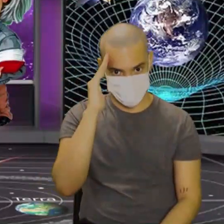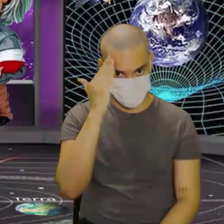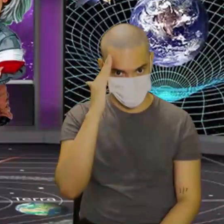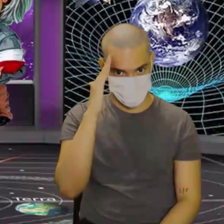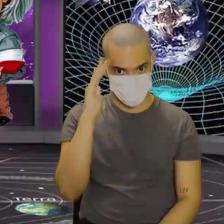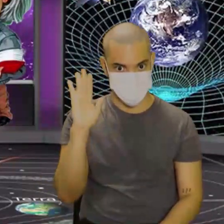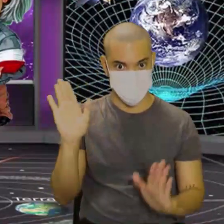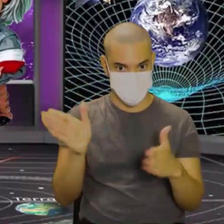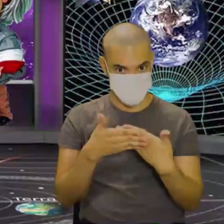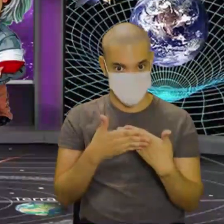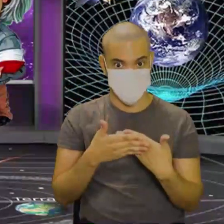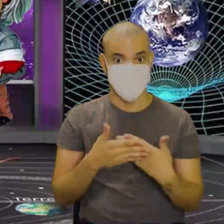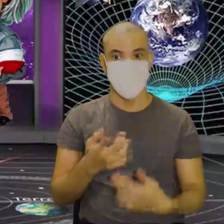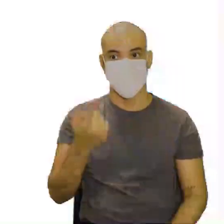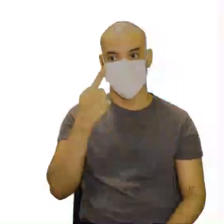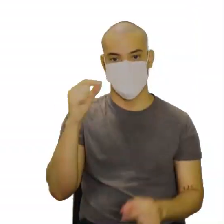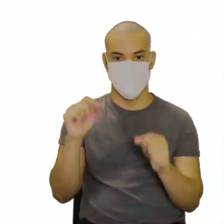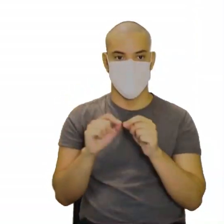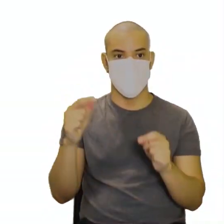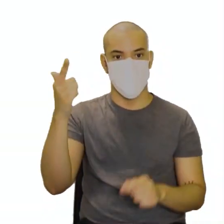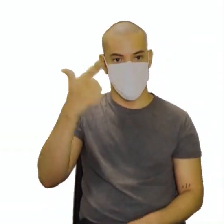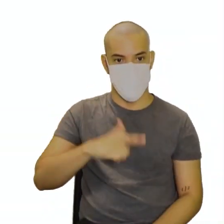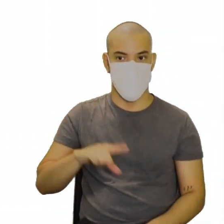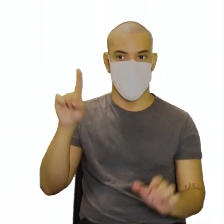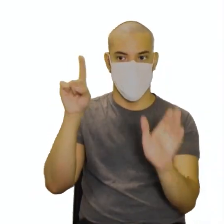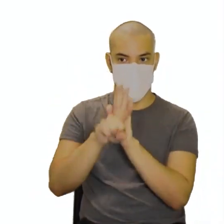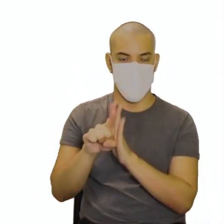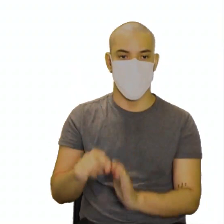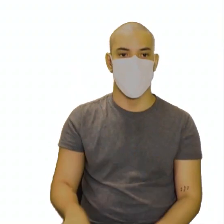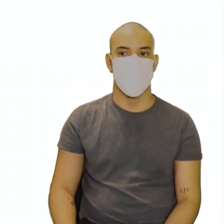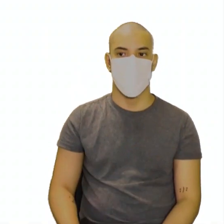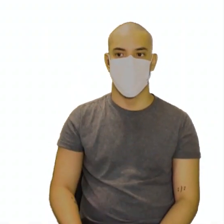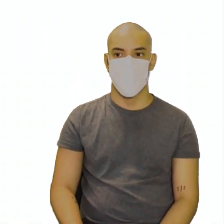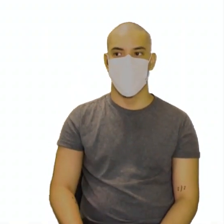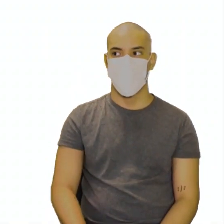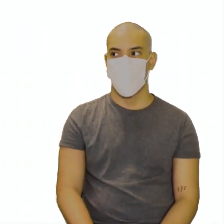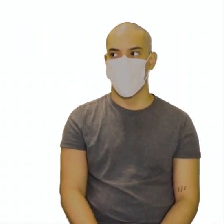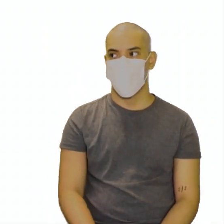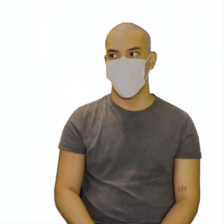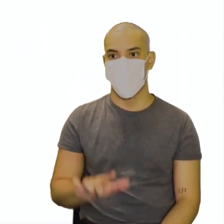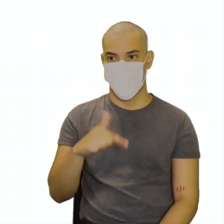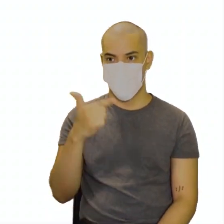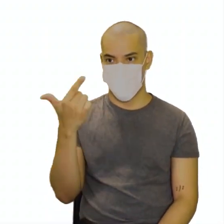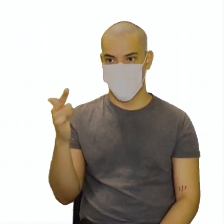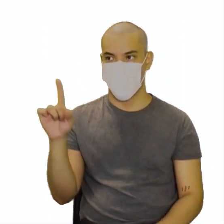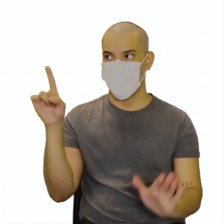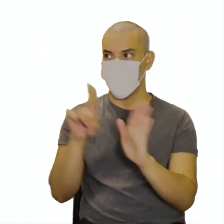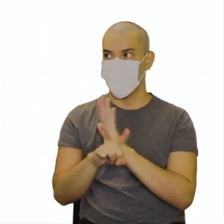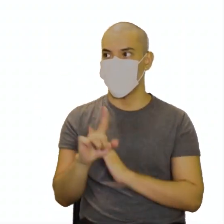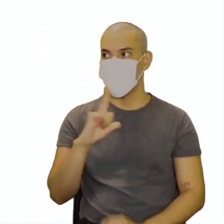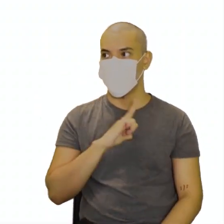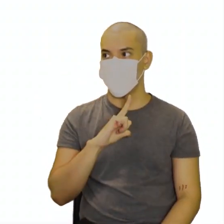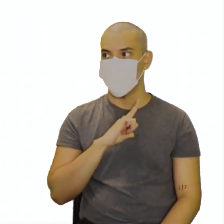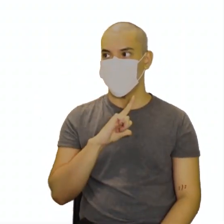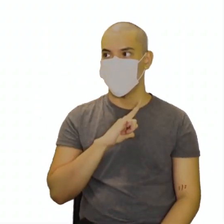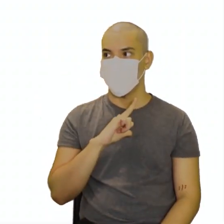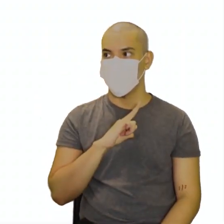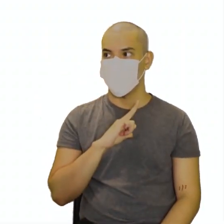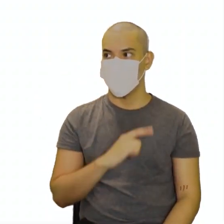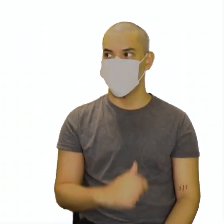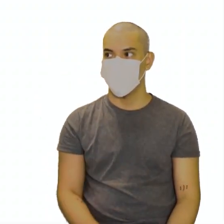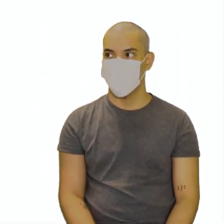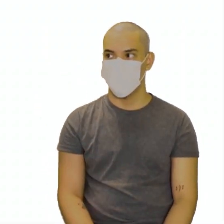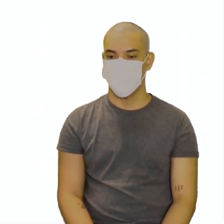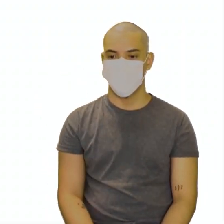isso? Fechou? Pessoal, vamos fazer mais uma questão? Olha lá. Na nossa próxima questão, vamos na nossa próxima